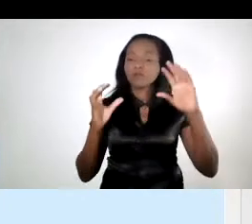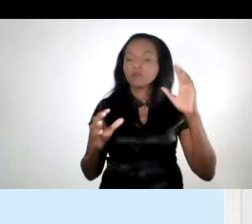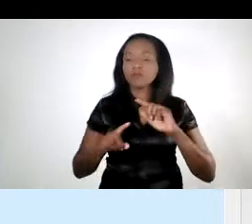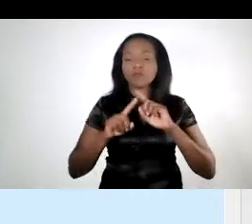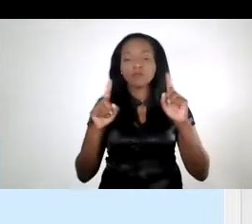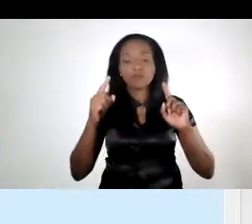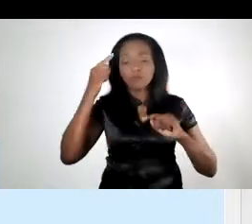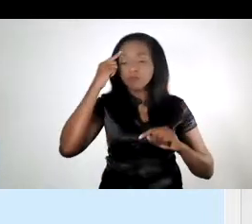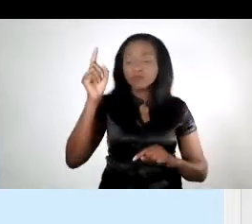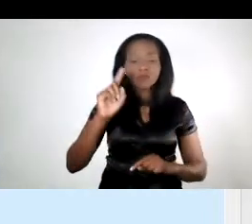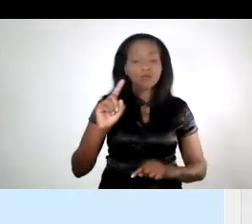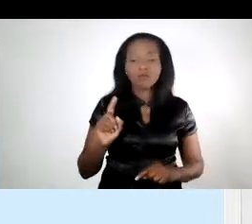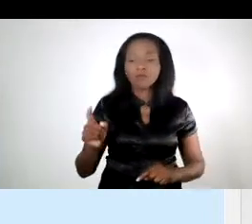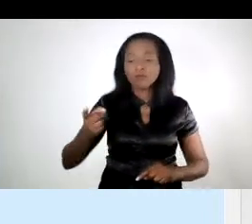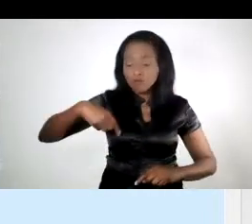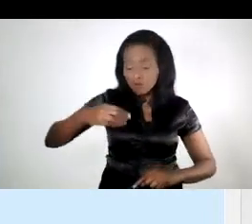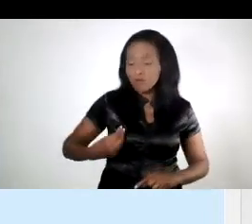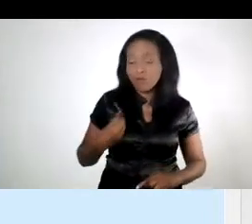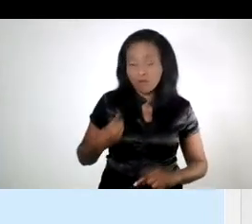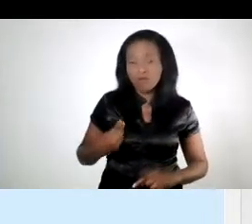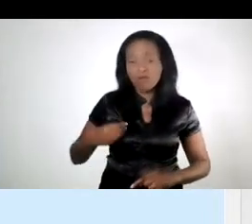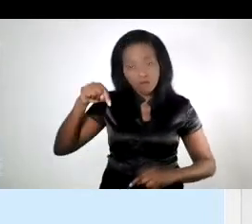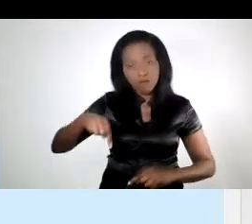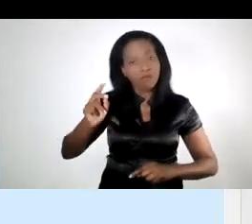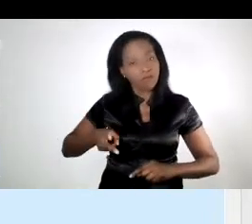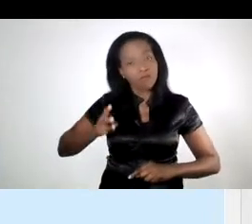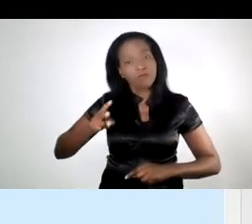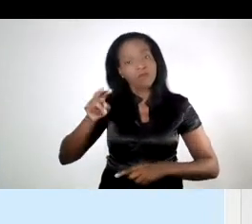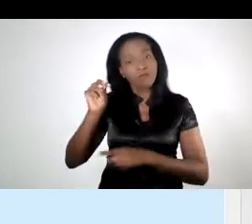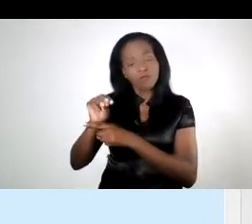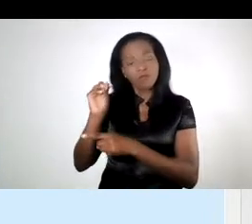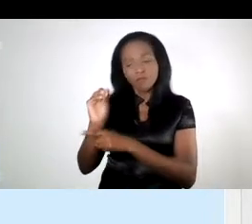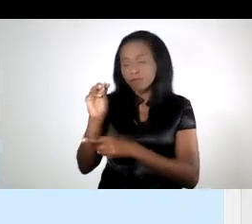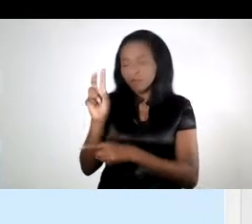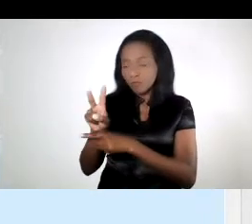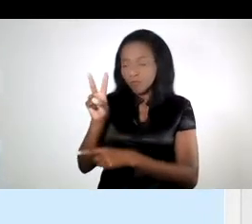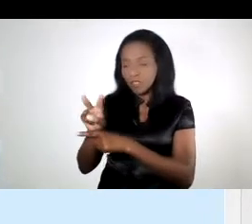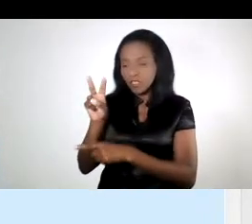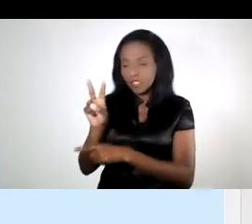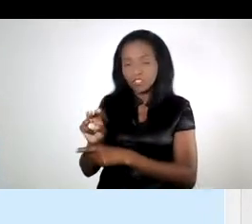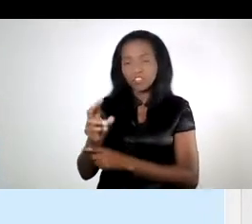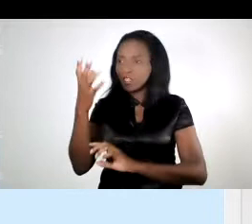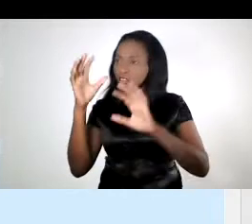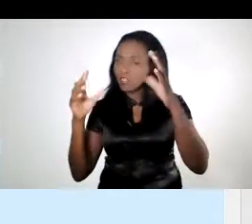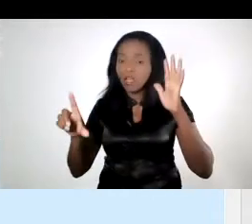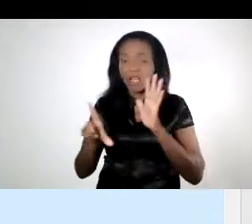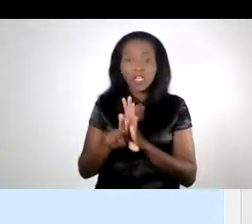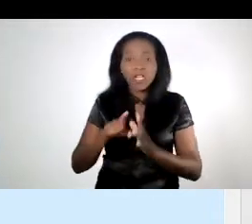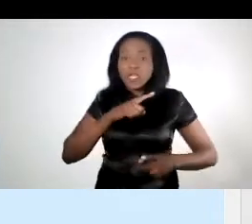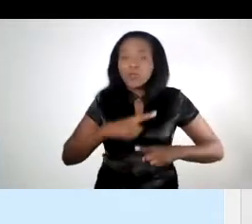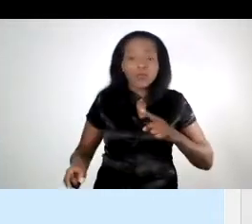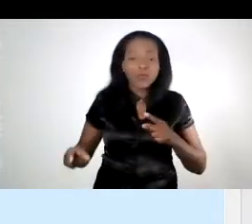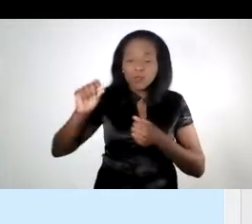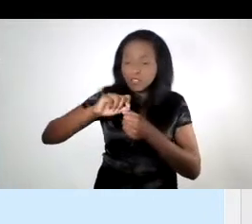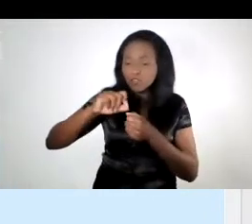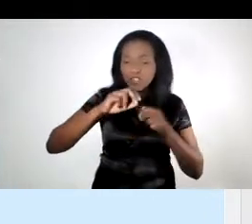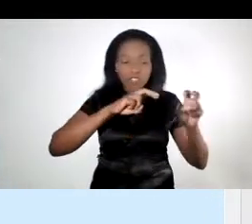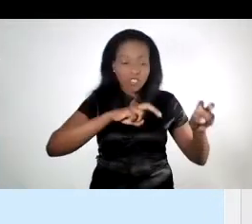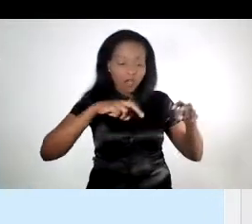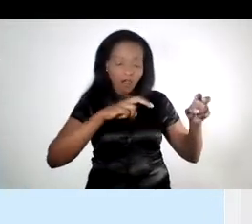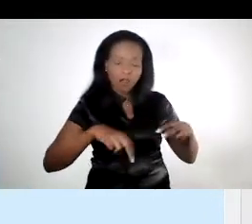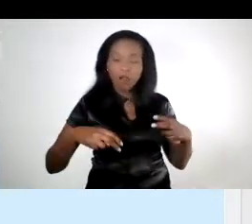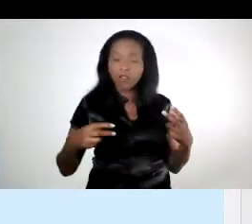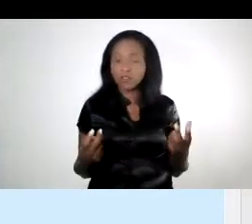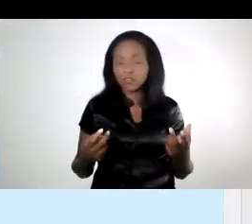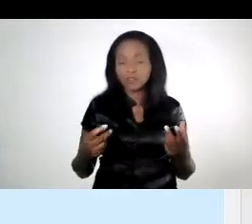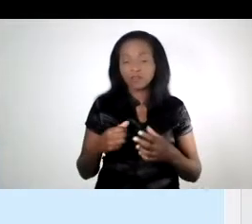que nós sempre vivemos aqui protegendo a natureza. As leis proíbem a gente de fazer as roças do nosso